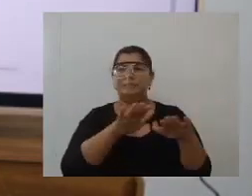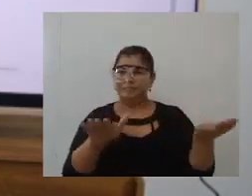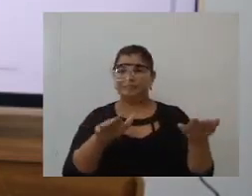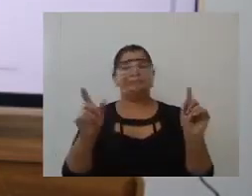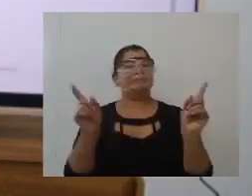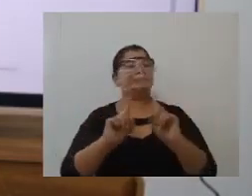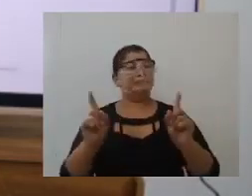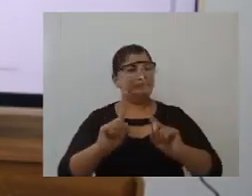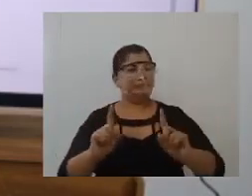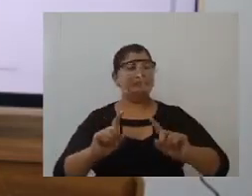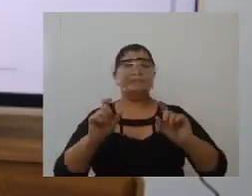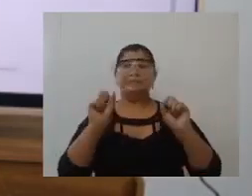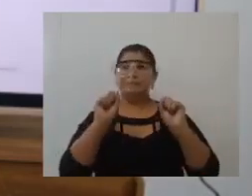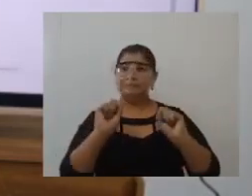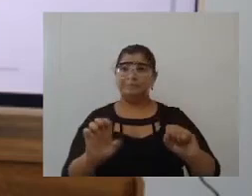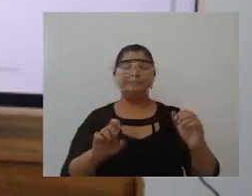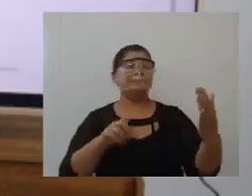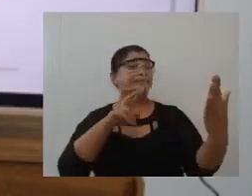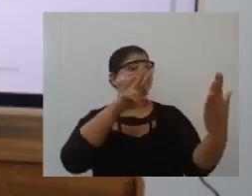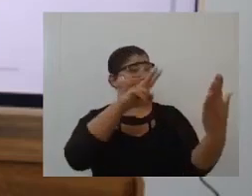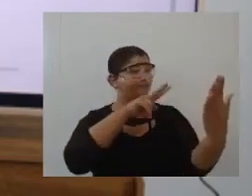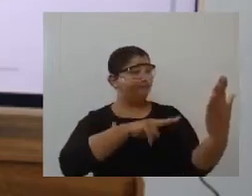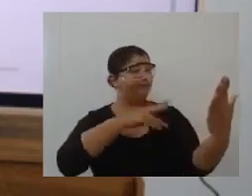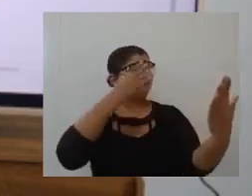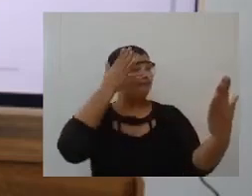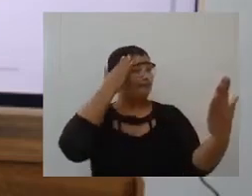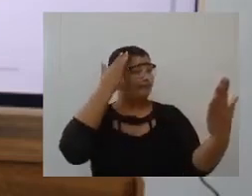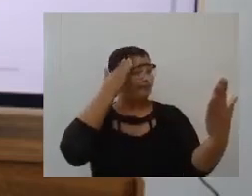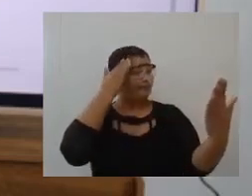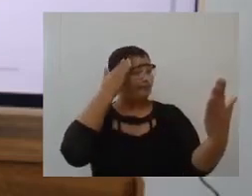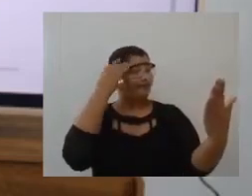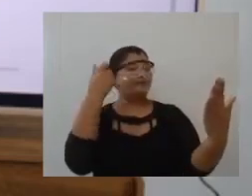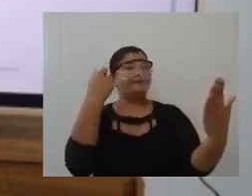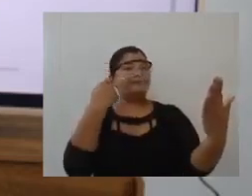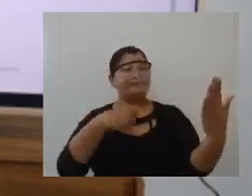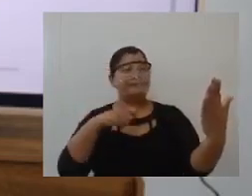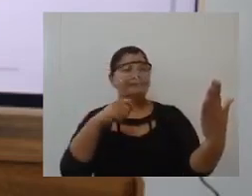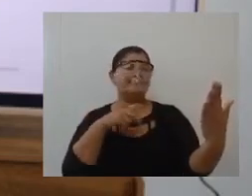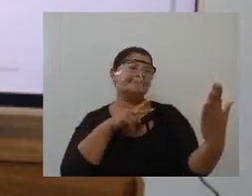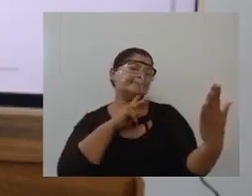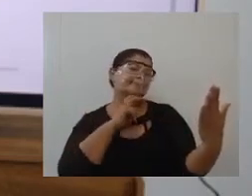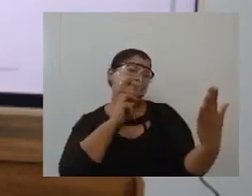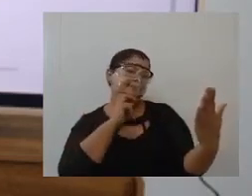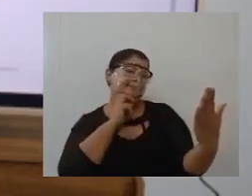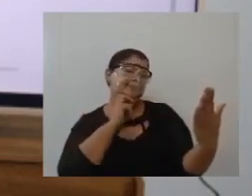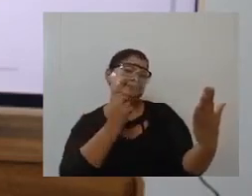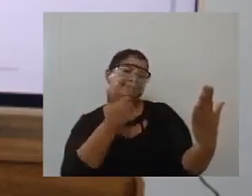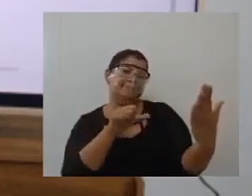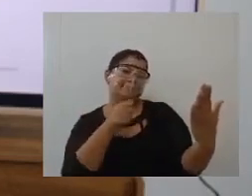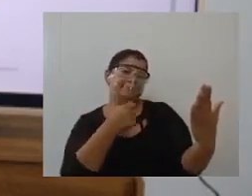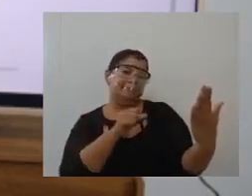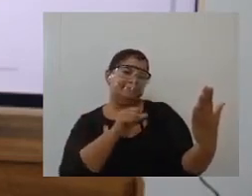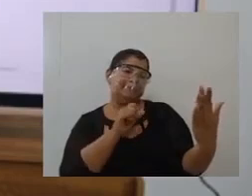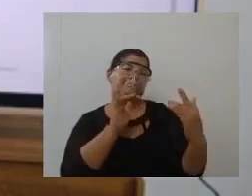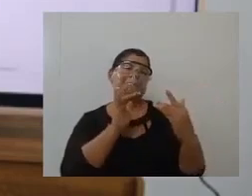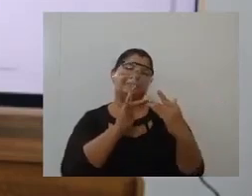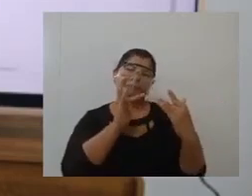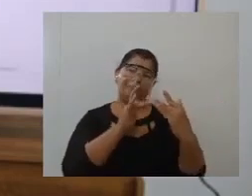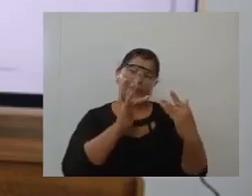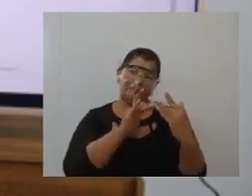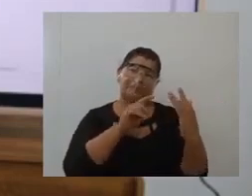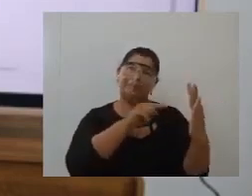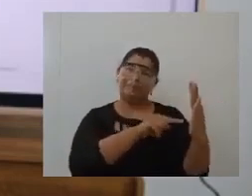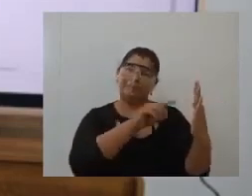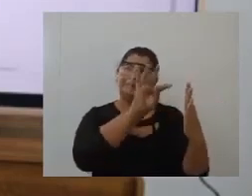bom. Se você entende, você tem que ir um pouco mais além. Você tem que apreciar. Você pode concordar com o